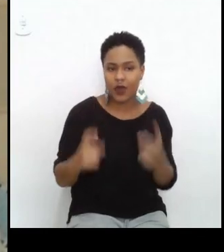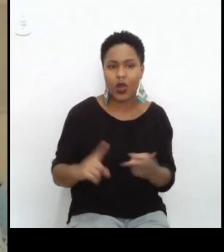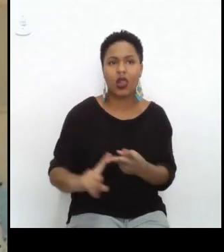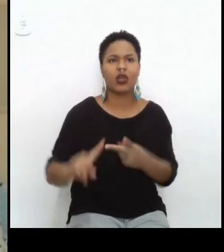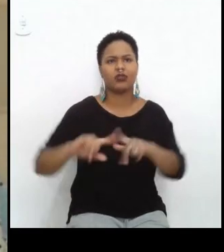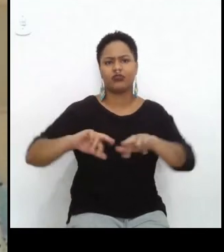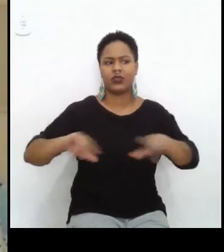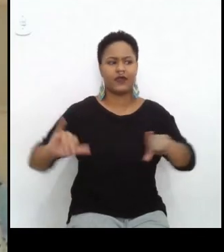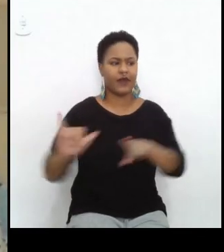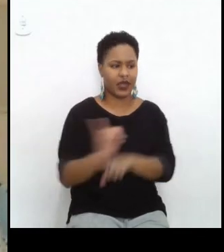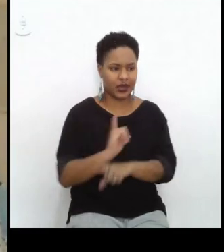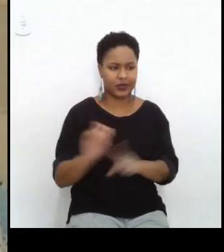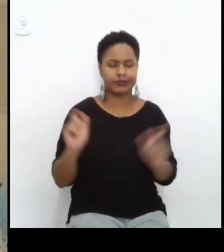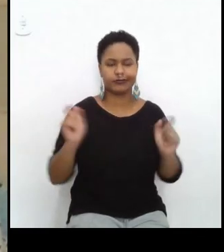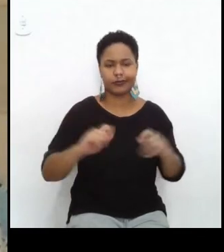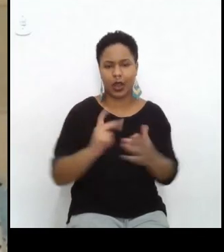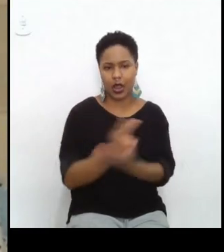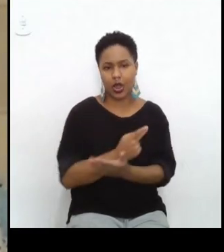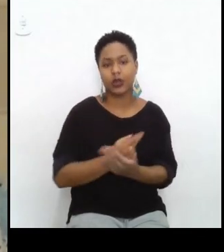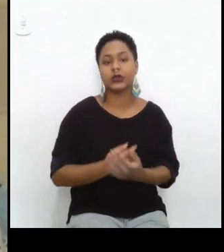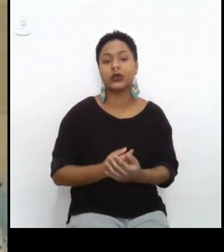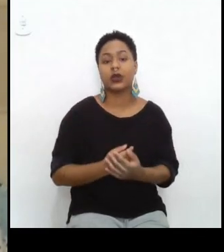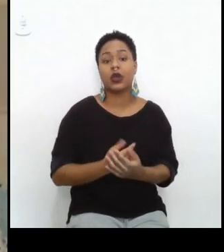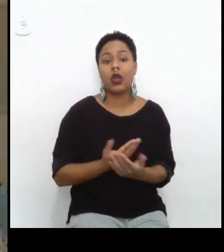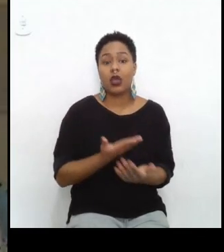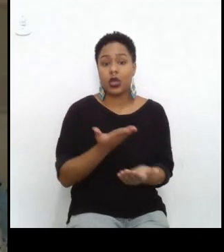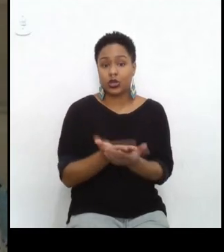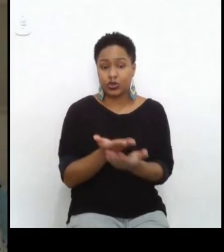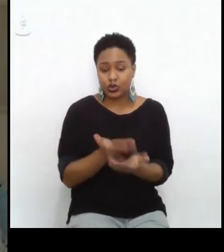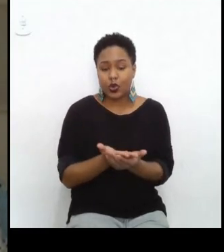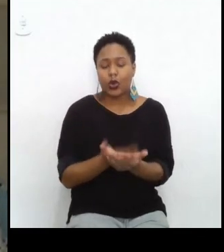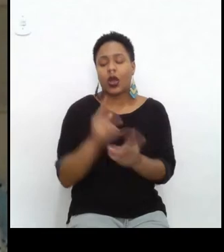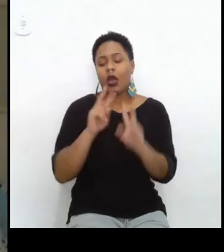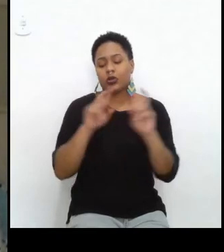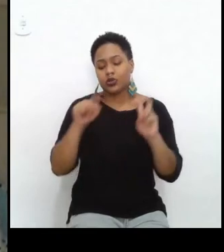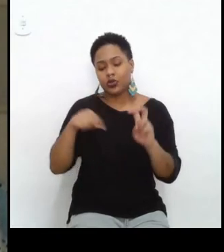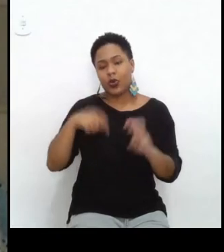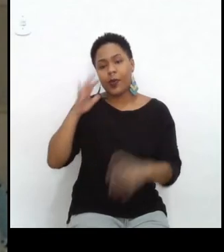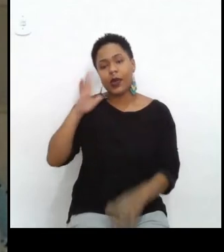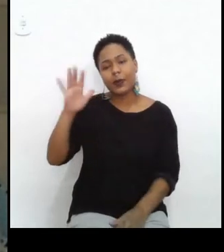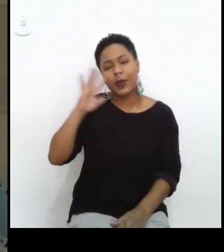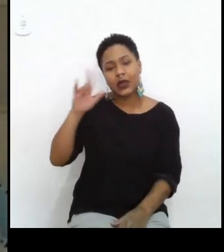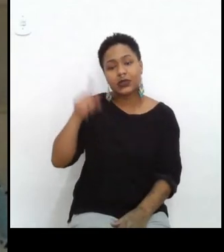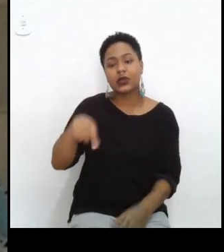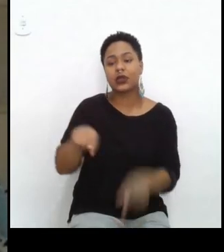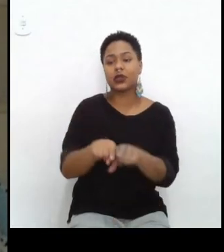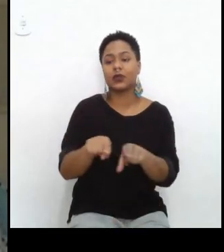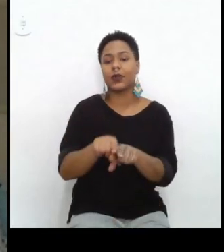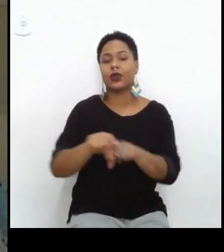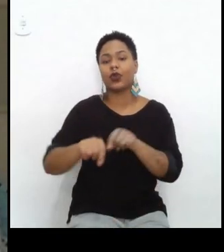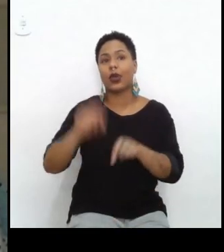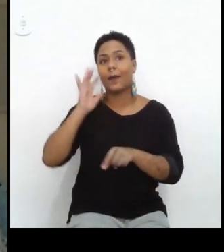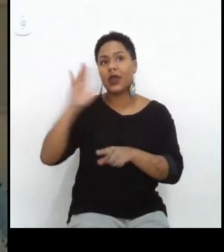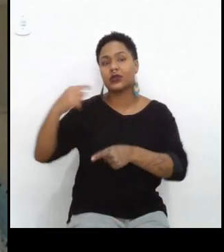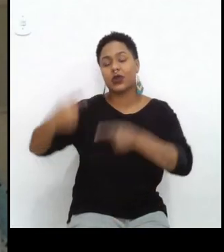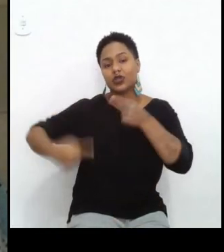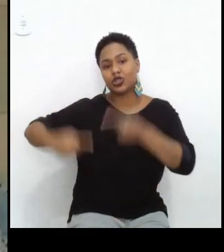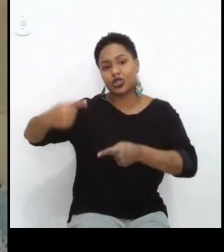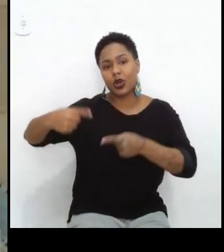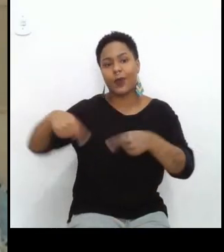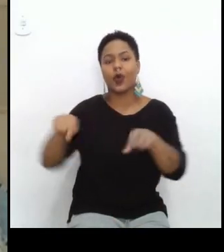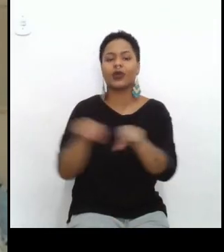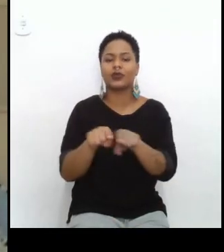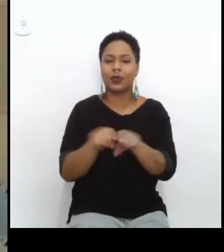várias formas né e estudar ela pensar isso também é pensar essas disputas elas ela